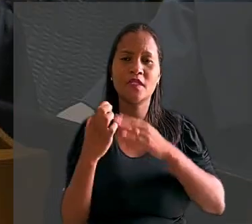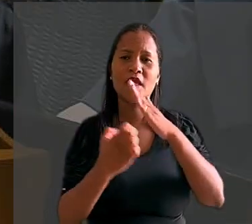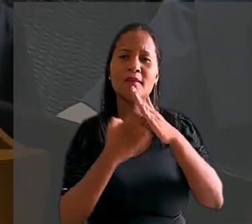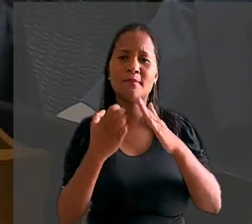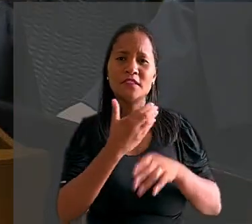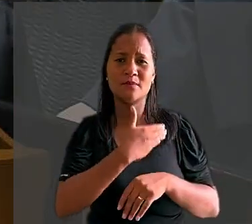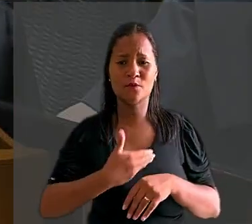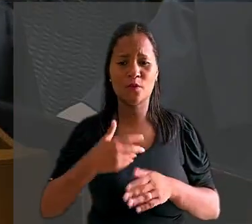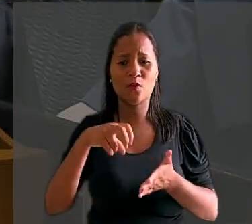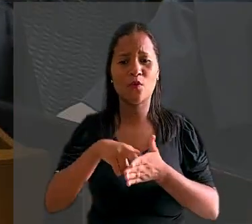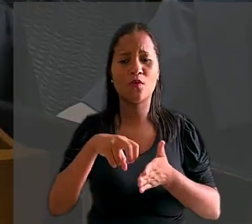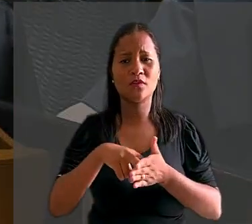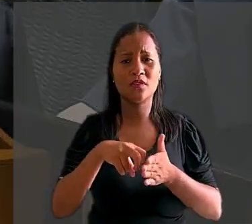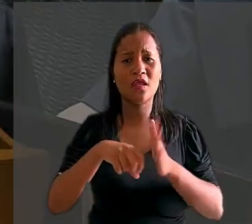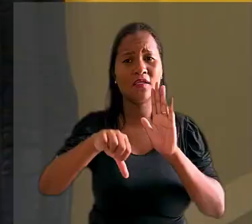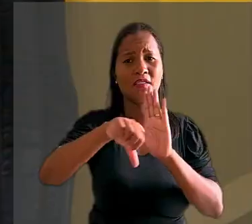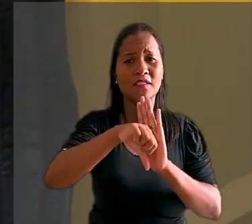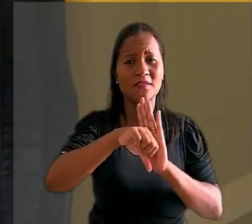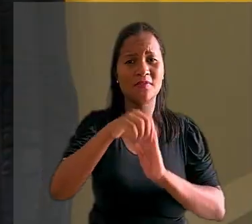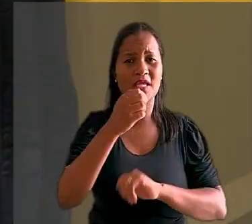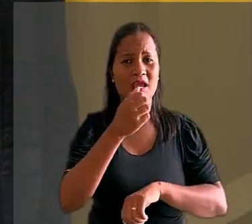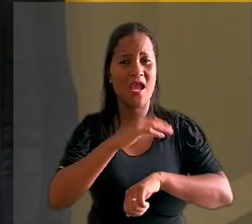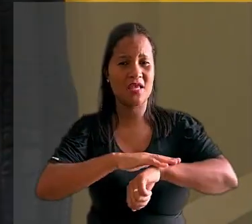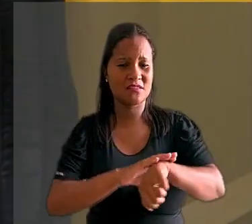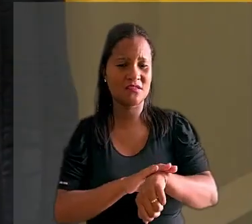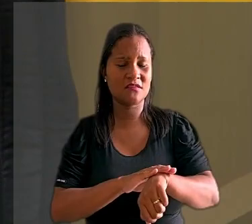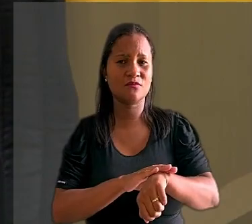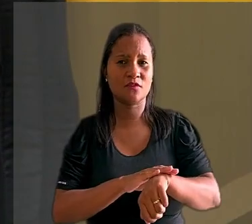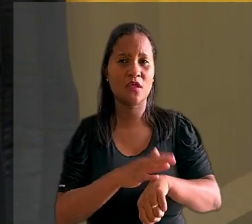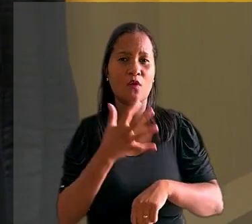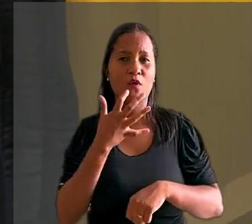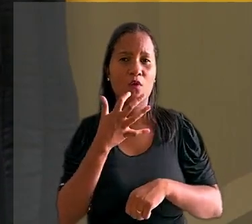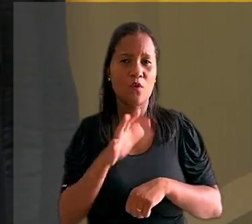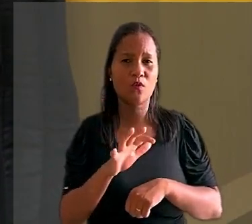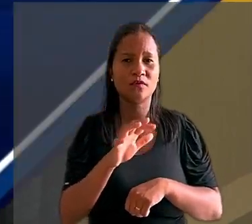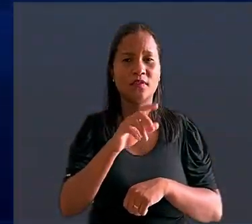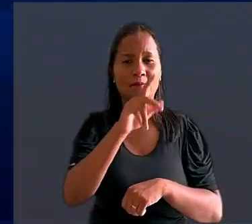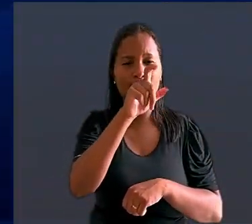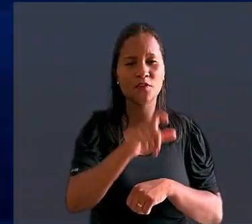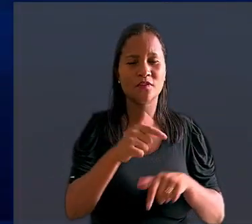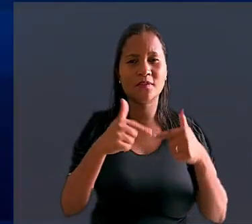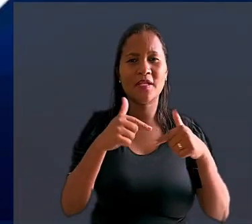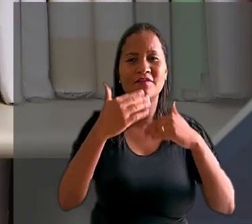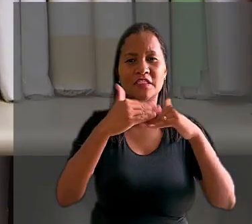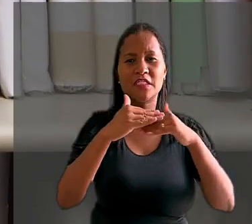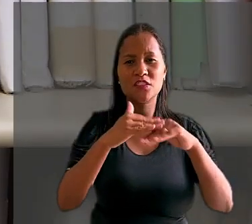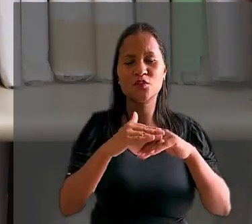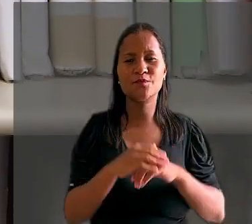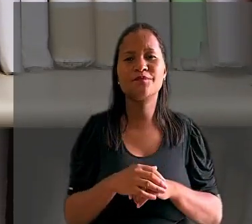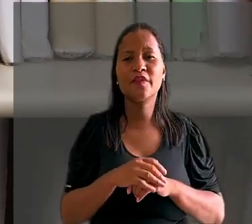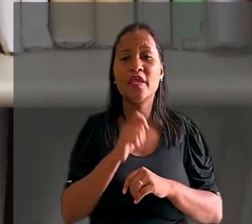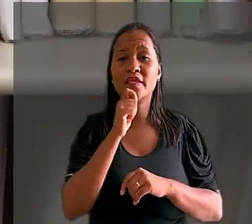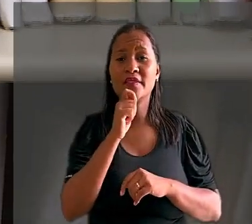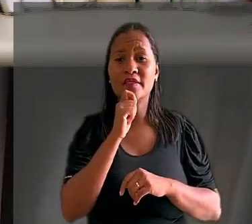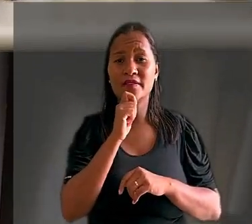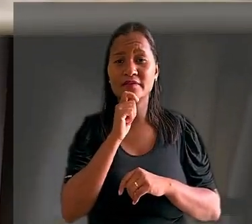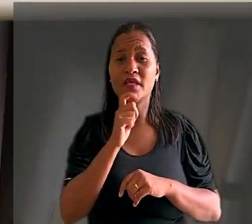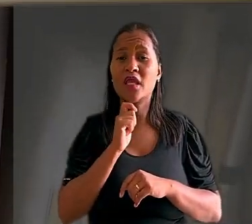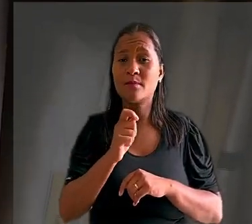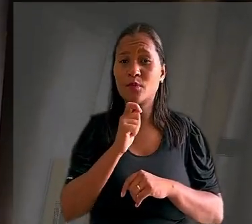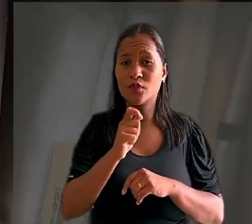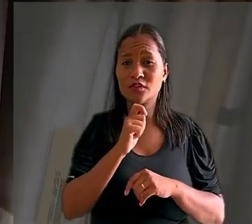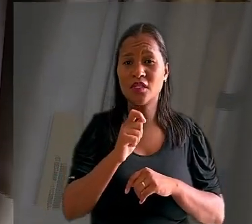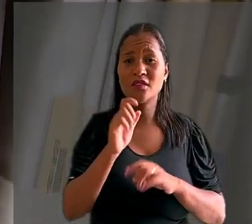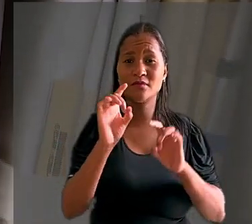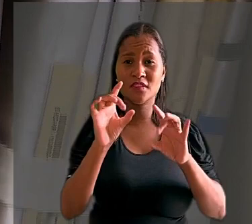Empresa pública é condenada por crime de racismo contra agente de trânsito. E ainda, reportagem